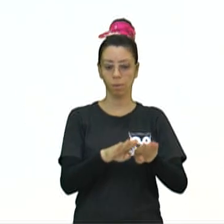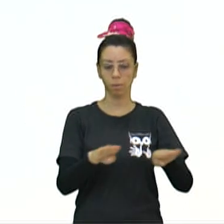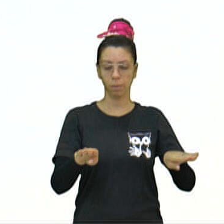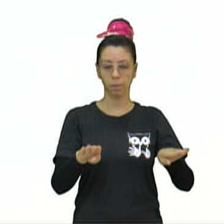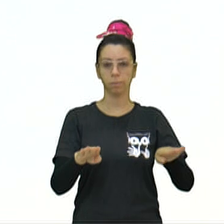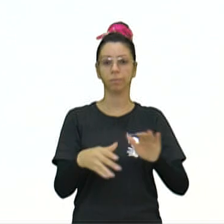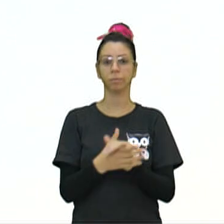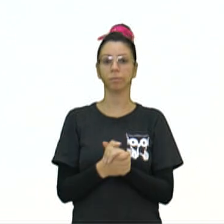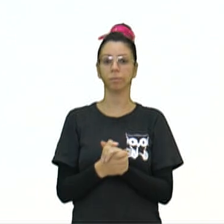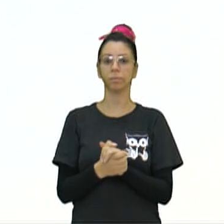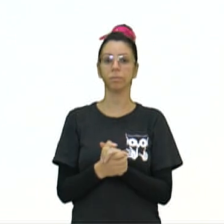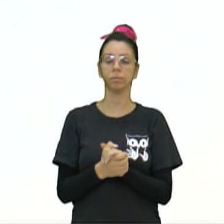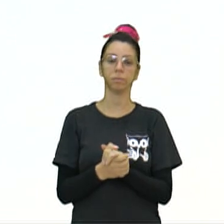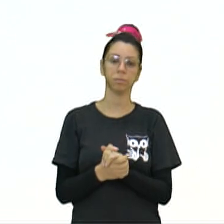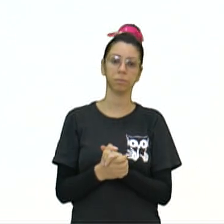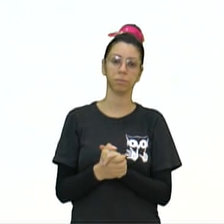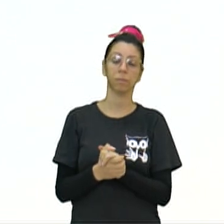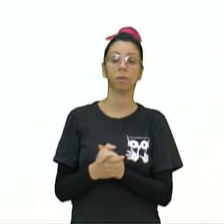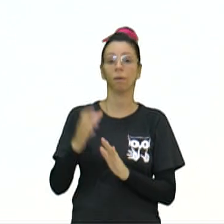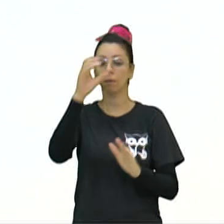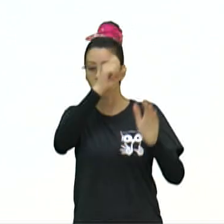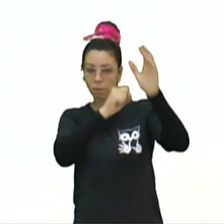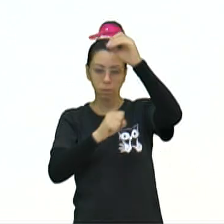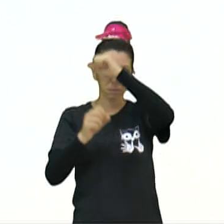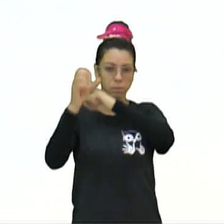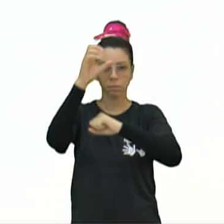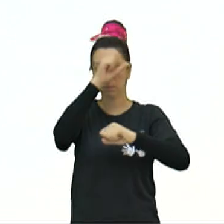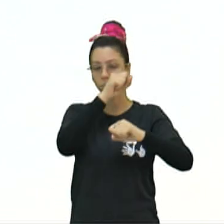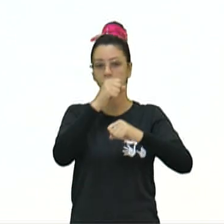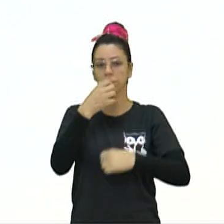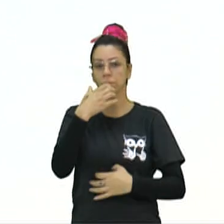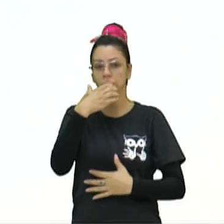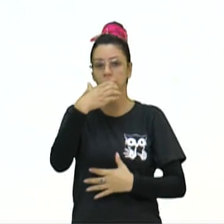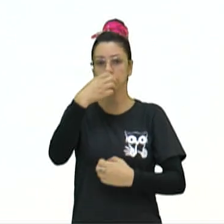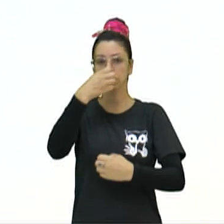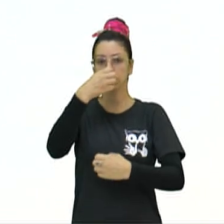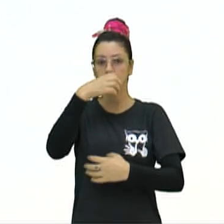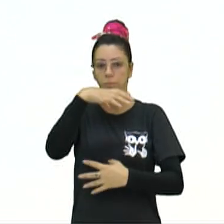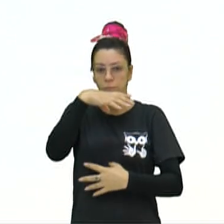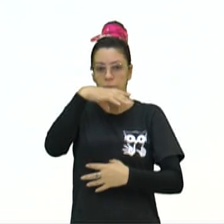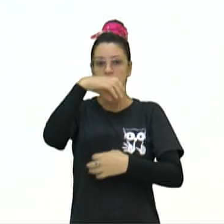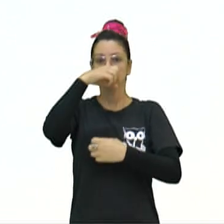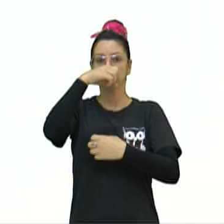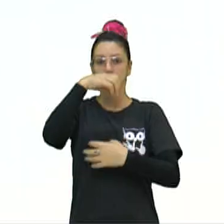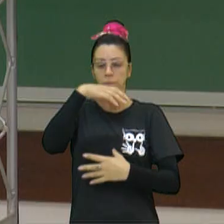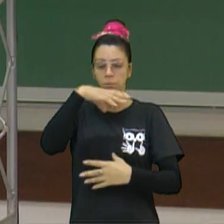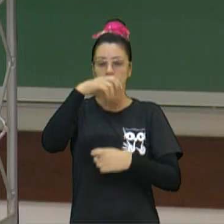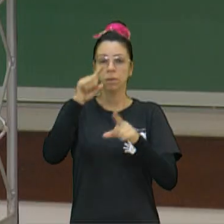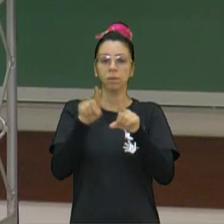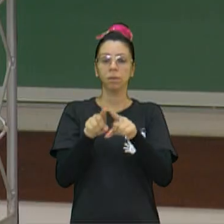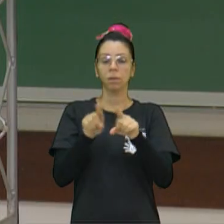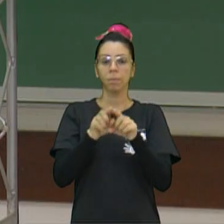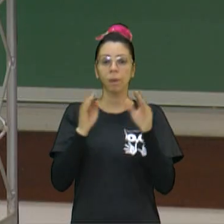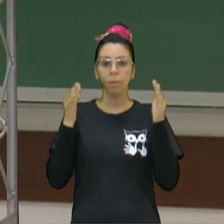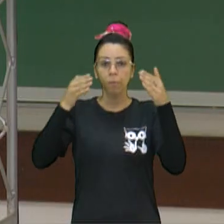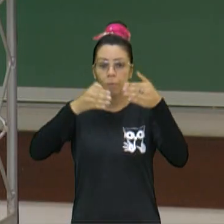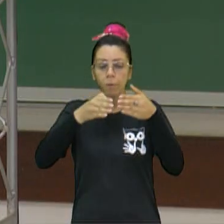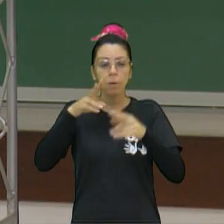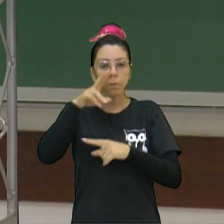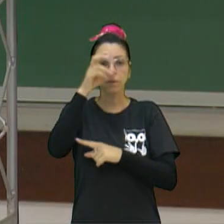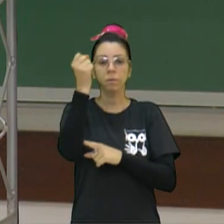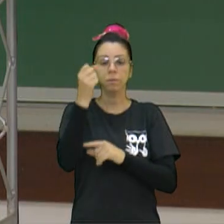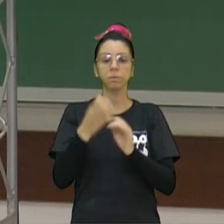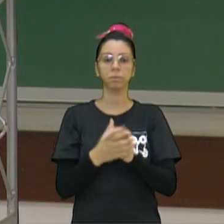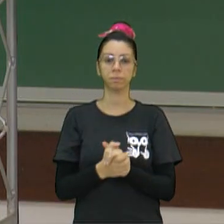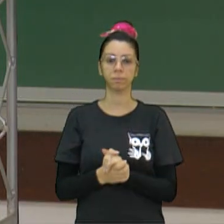educativo, ou seja, que enfatizam o aprendizado da respiração e do centro de força. Então, como nas outras modalidades da